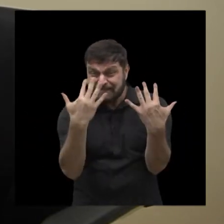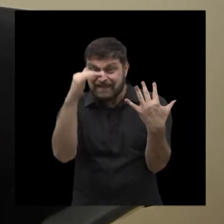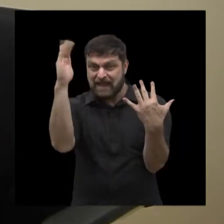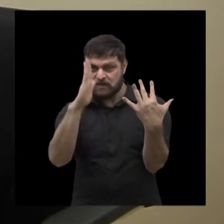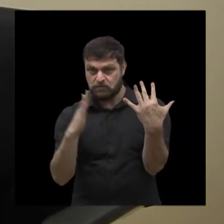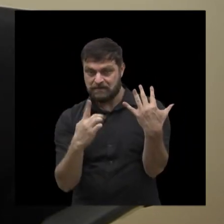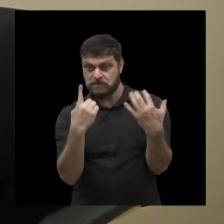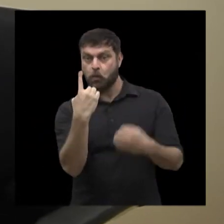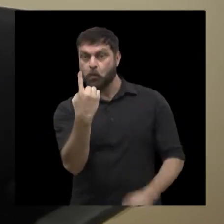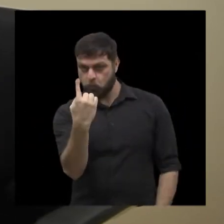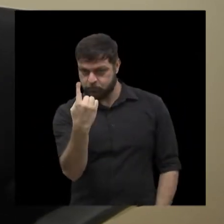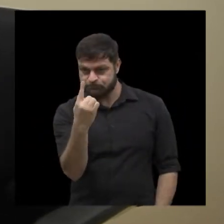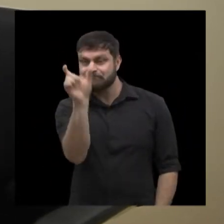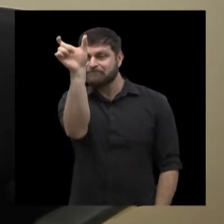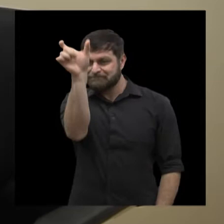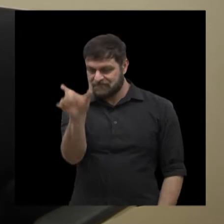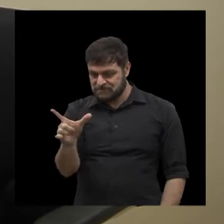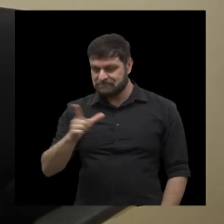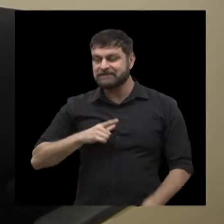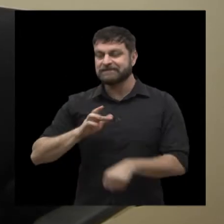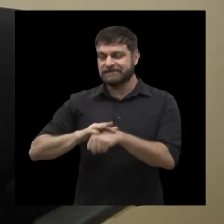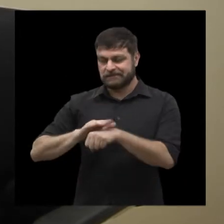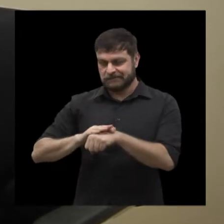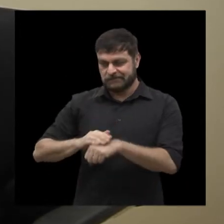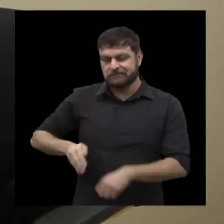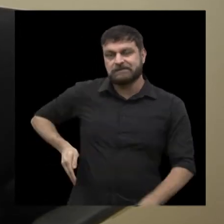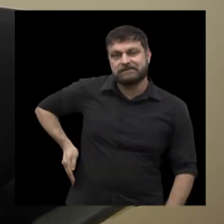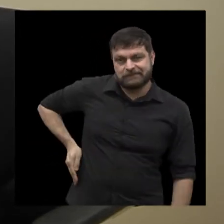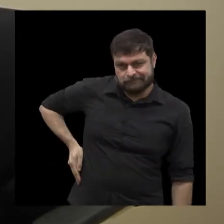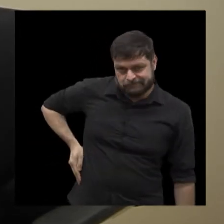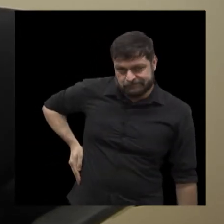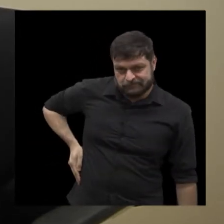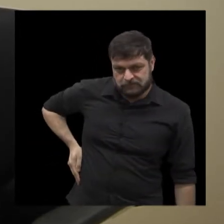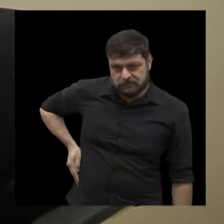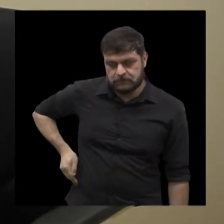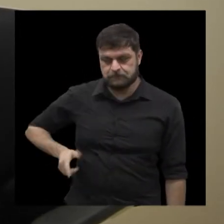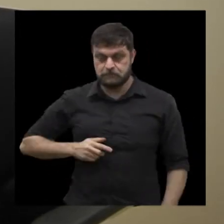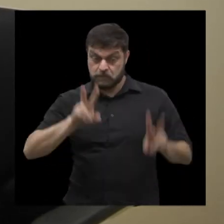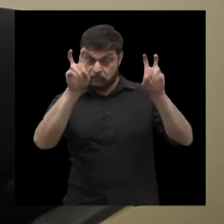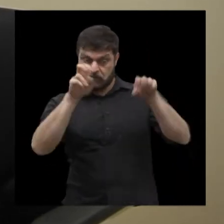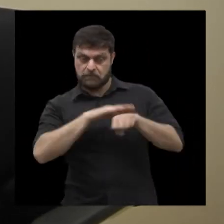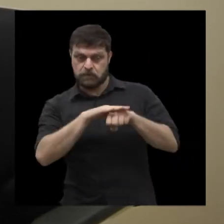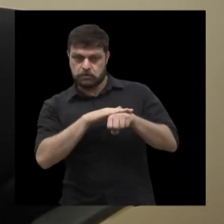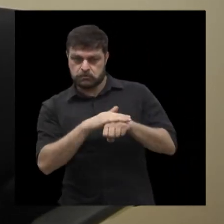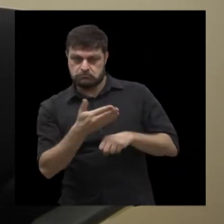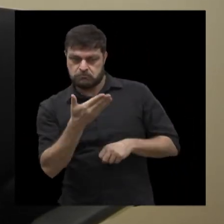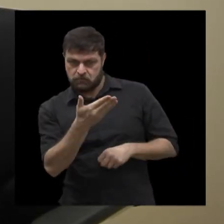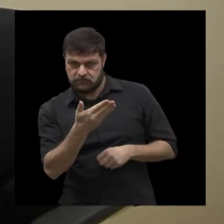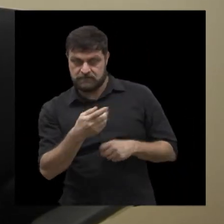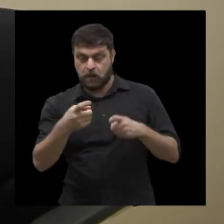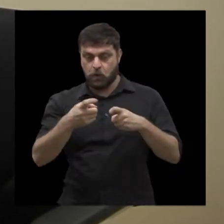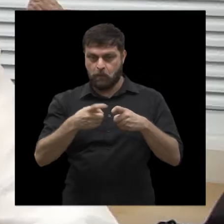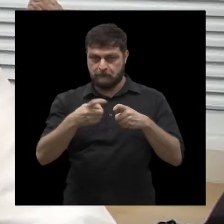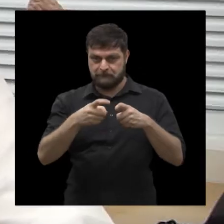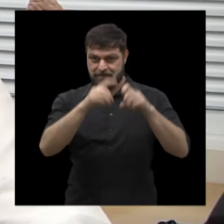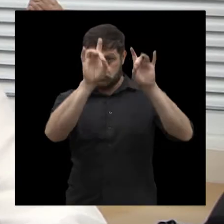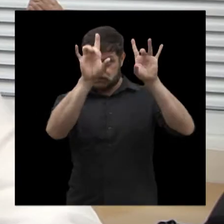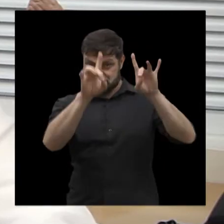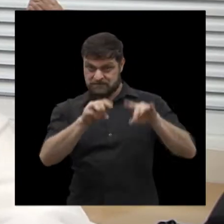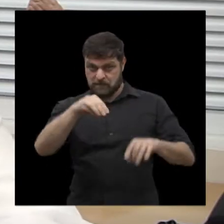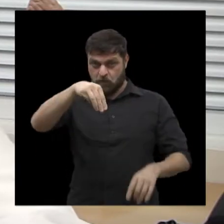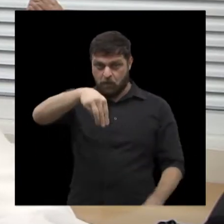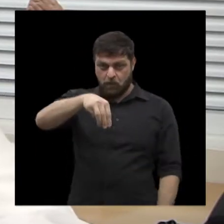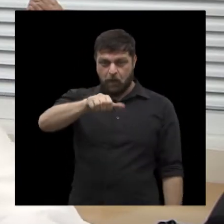tem ou vai ter um dia algum problema de saúde relacionado ao rim. E sobre isso nós viemos conversar com o nefrologista